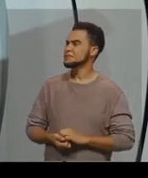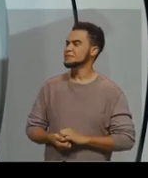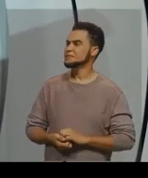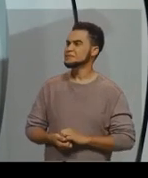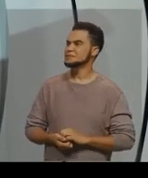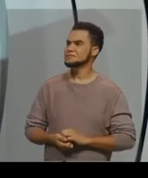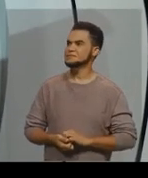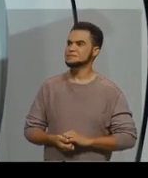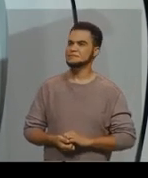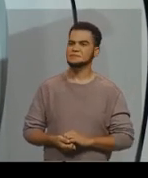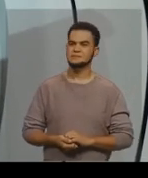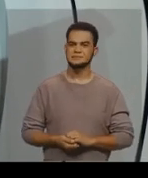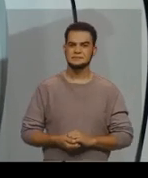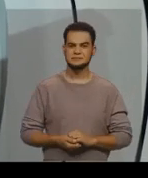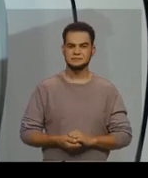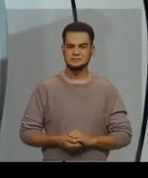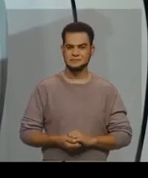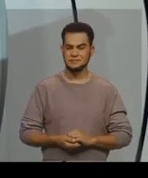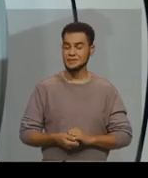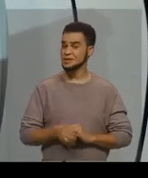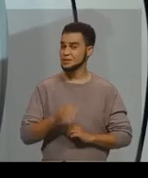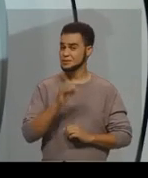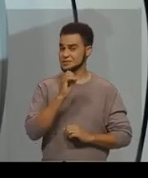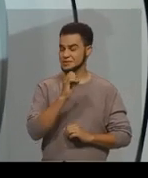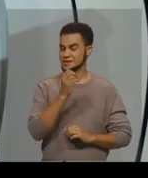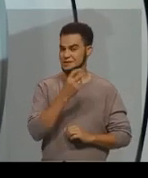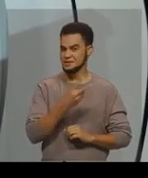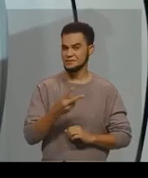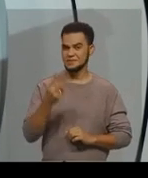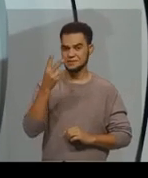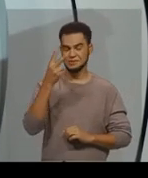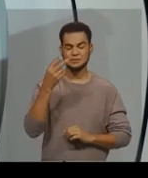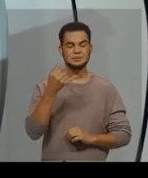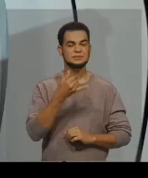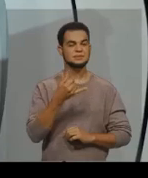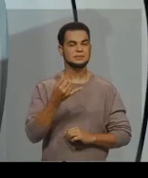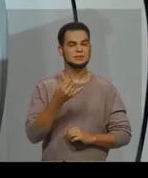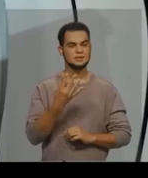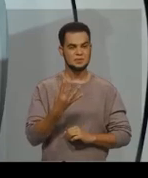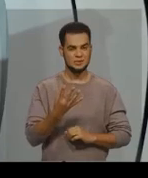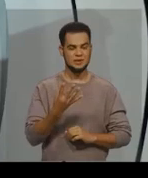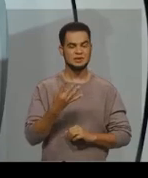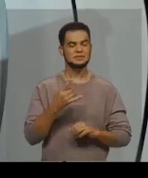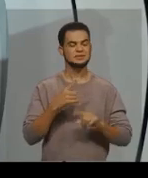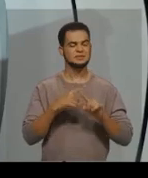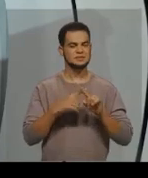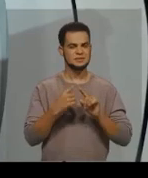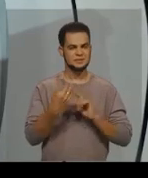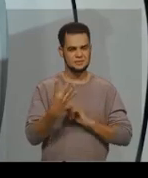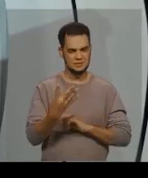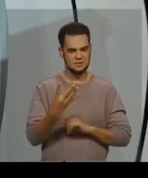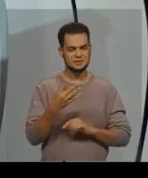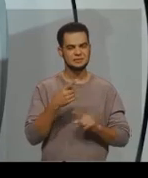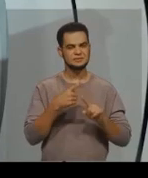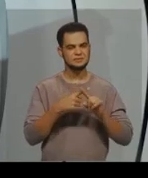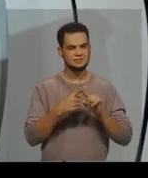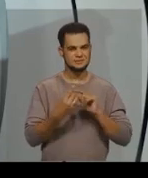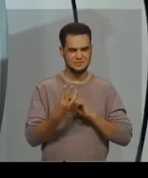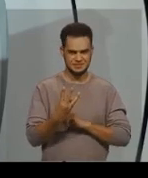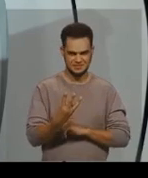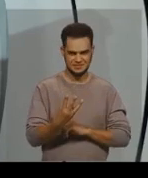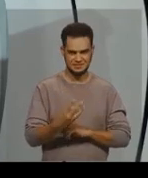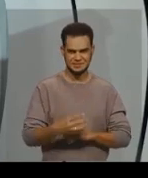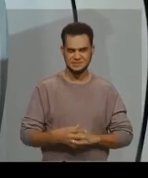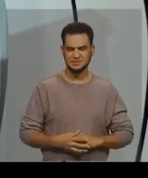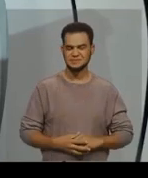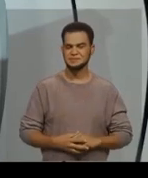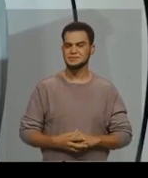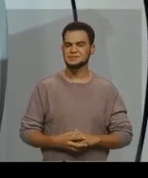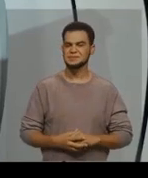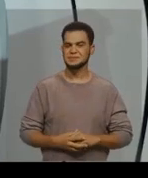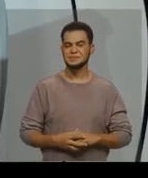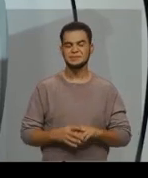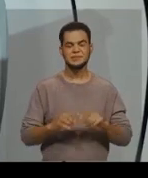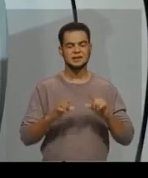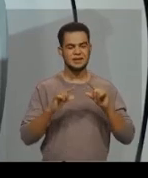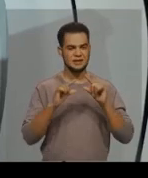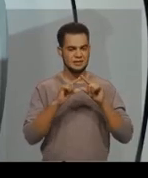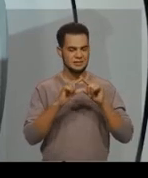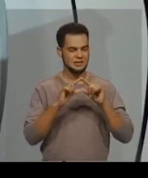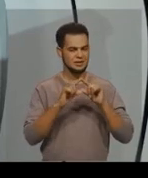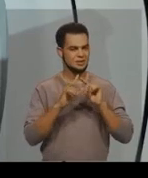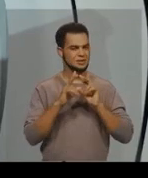0. 0 elevado a 2 menos 4 vezes 4 vezes 3. Delta